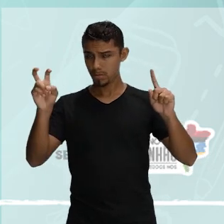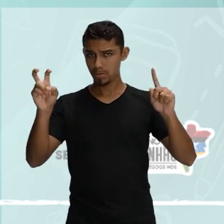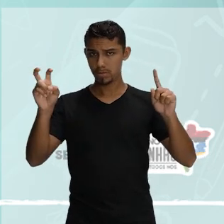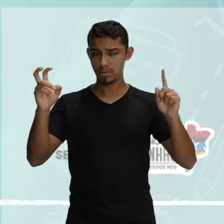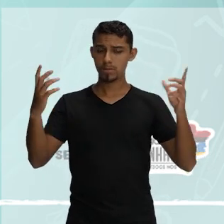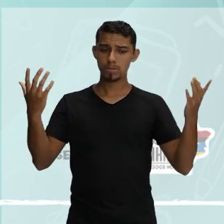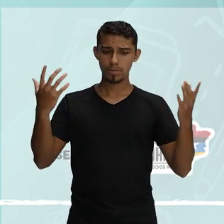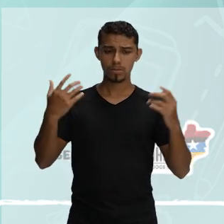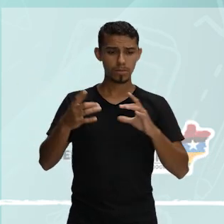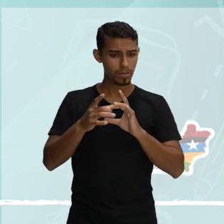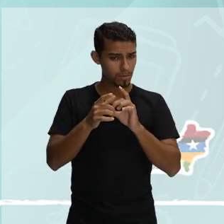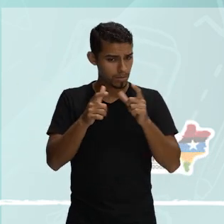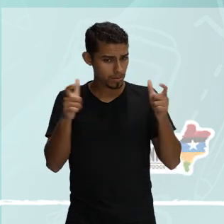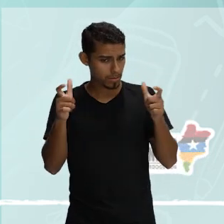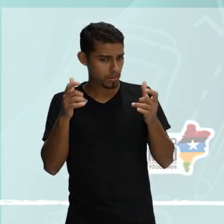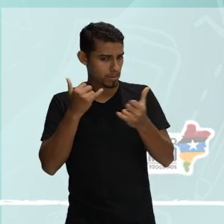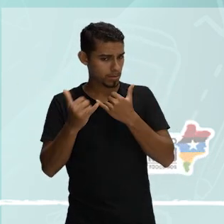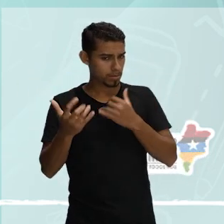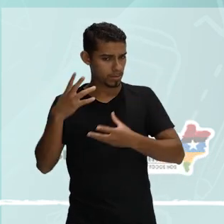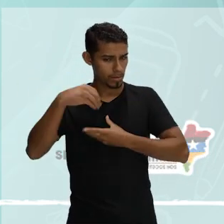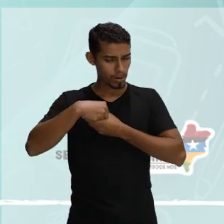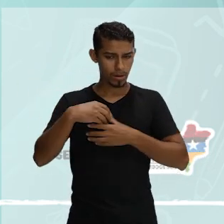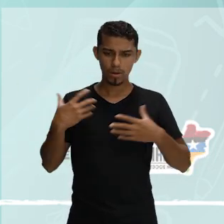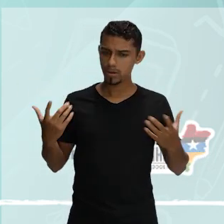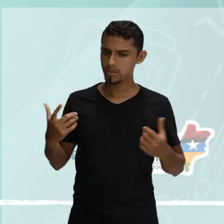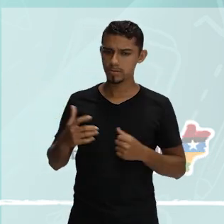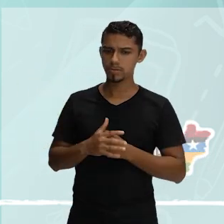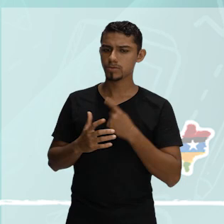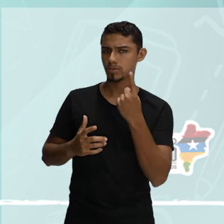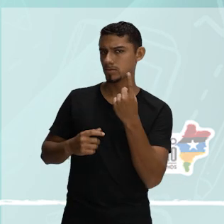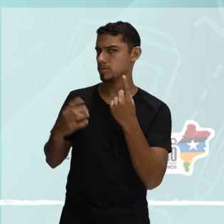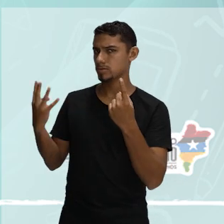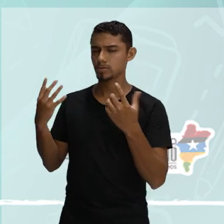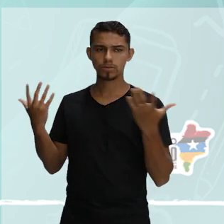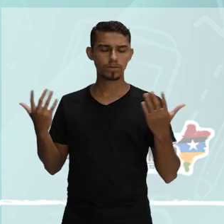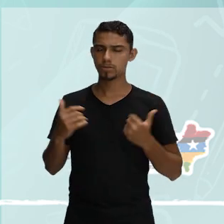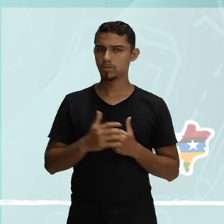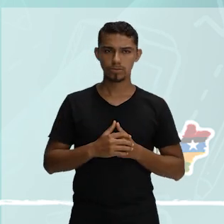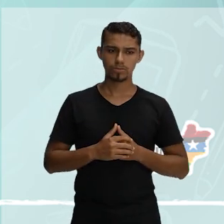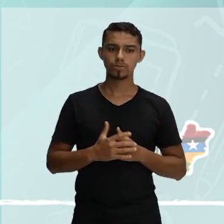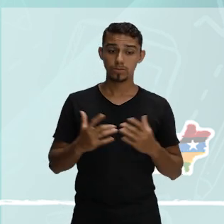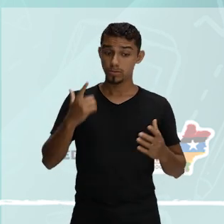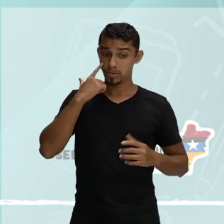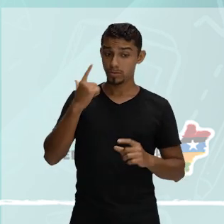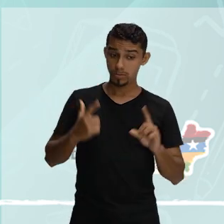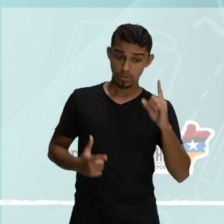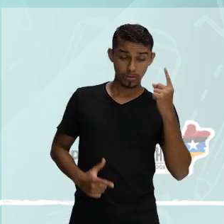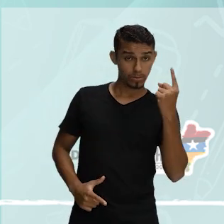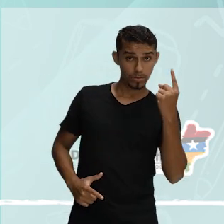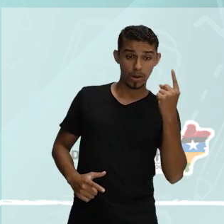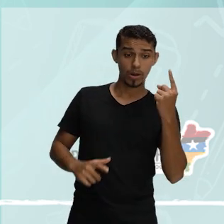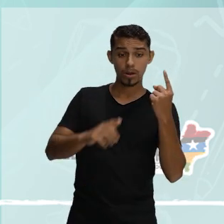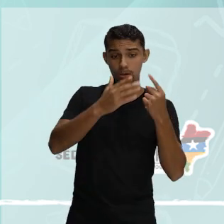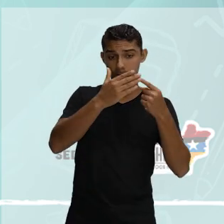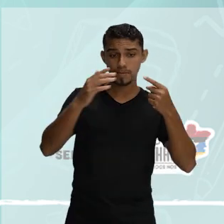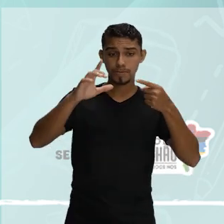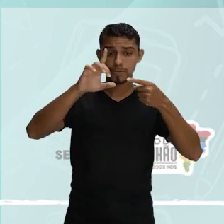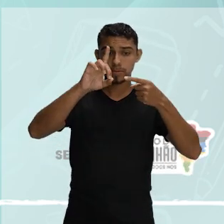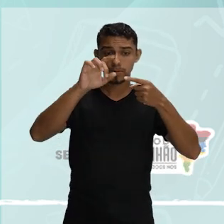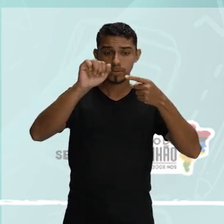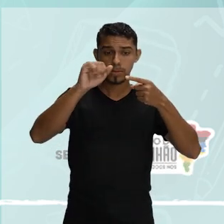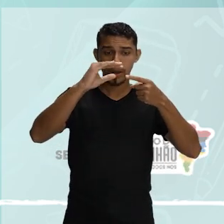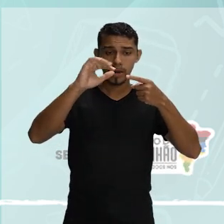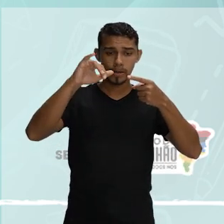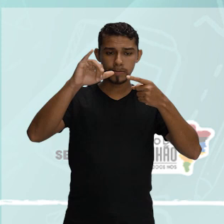grau de parentesco do que 1 e 4. Vamos lá, quem é 1 e 5? Dacnis caiana e o 5 vai